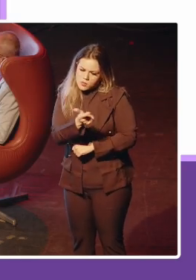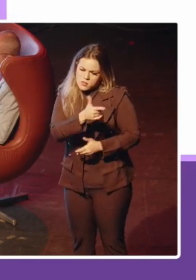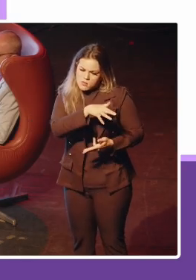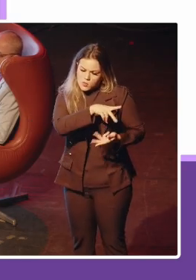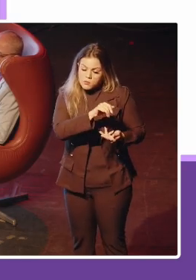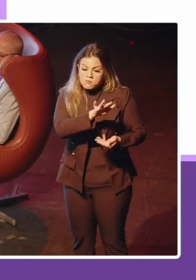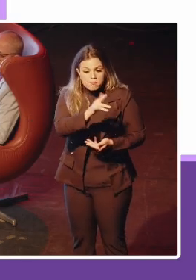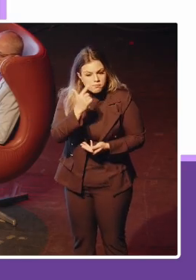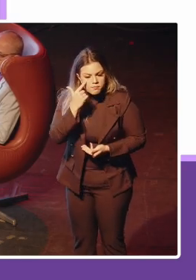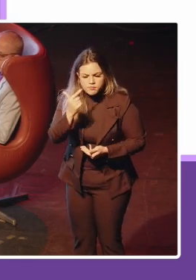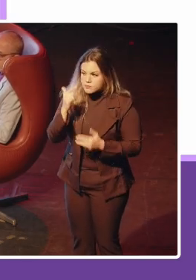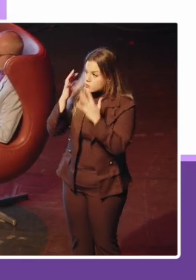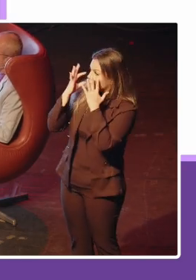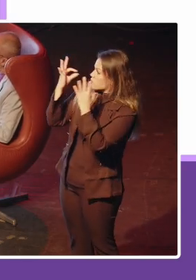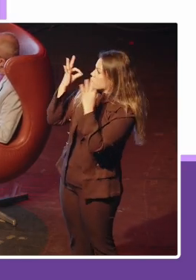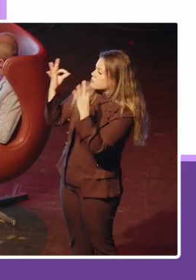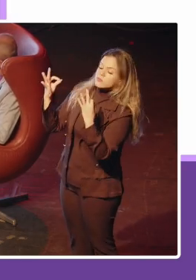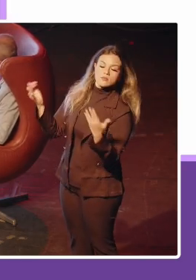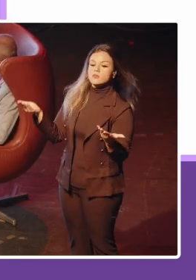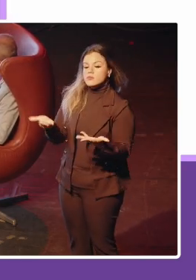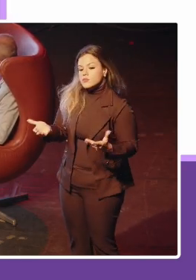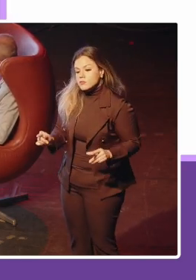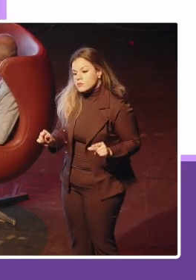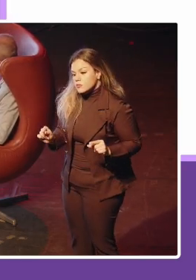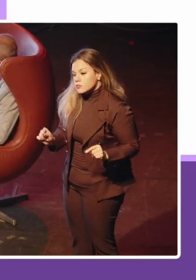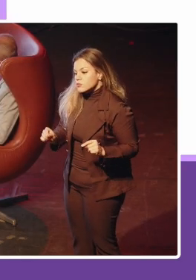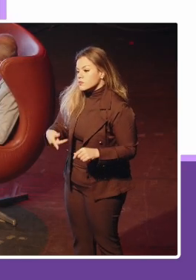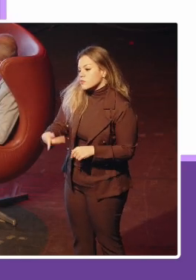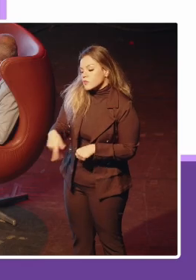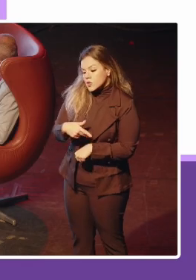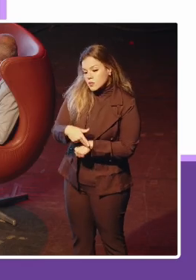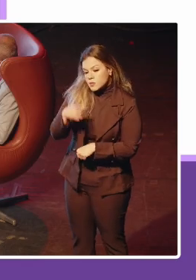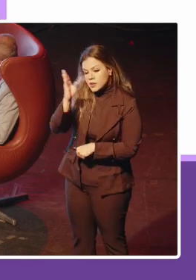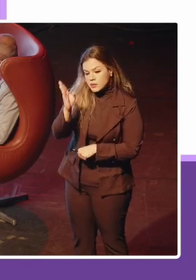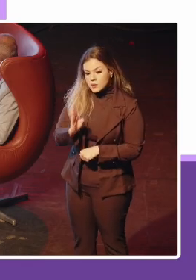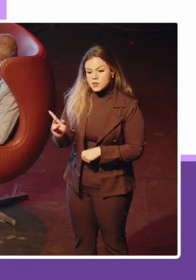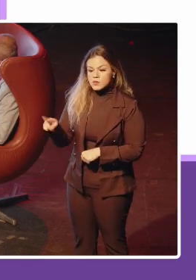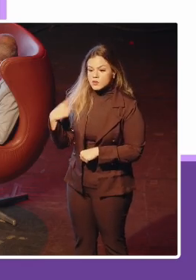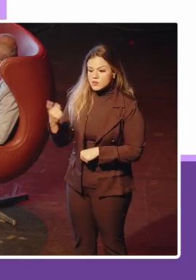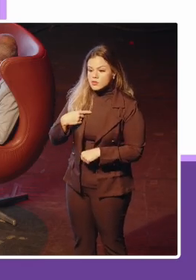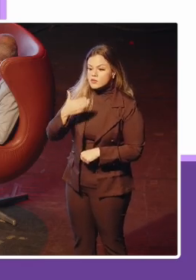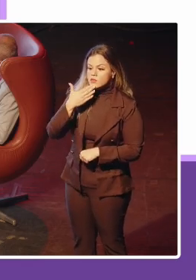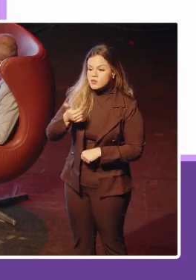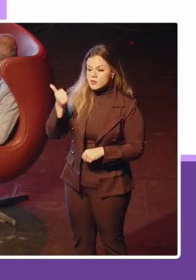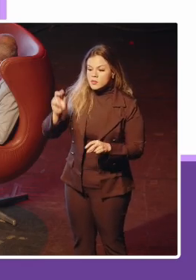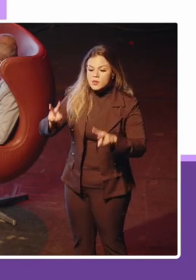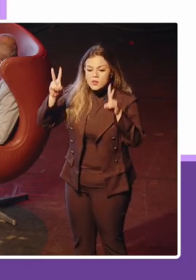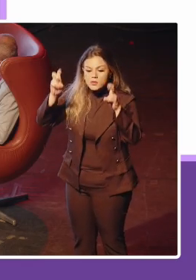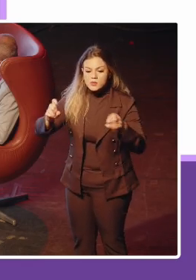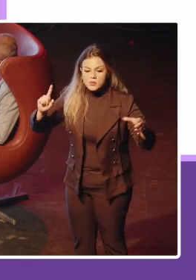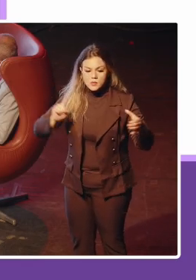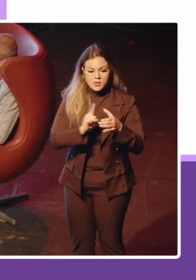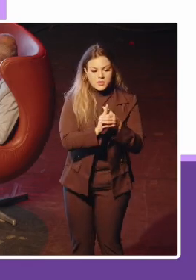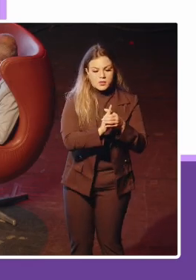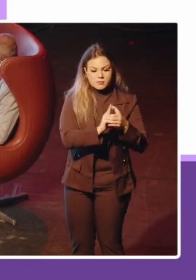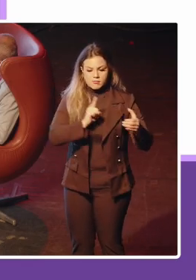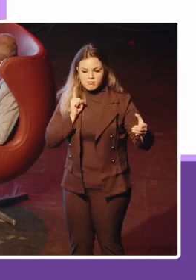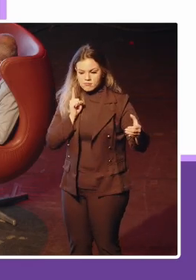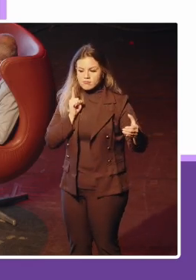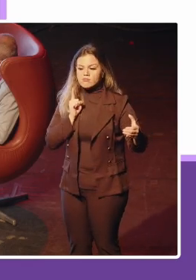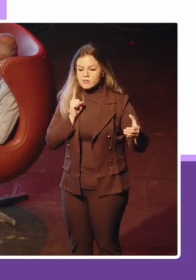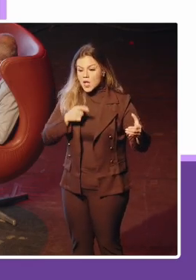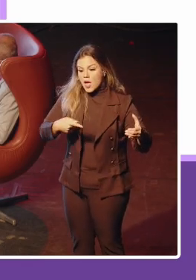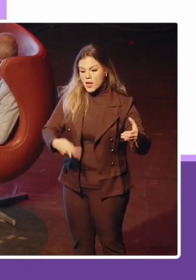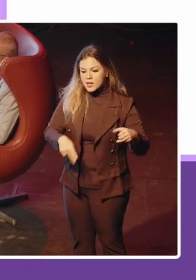atenção em termos de brasileiros e o resto do mundo, as curvas estão bem longe, a gente está bem melhor, é em termos de isolamento social, que é muito pouco frequente na